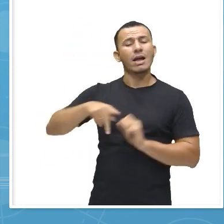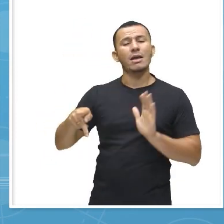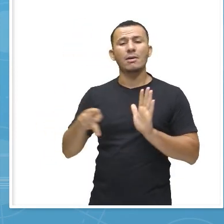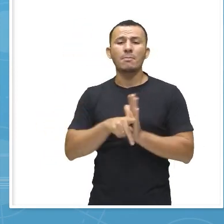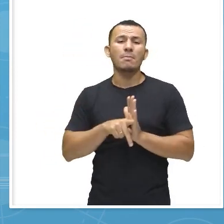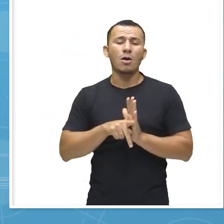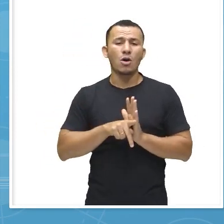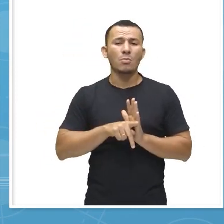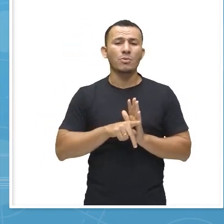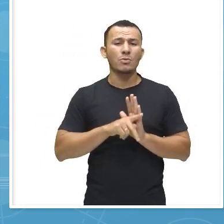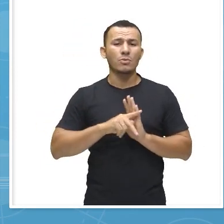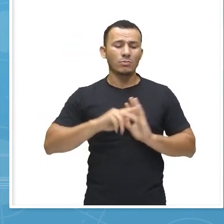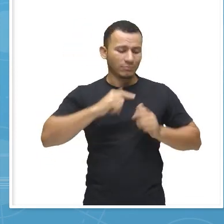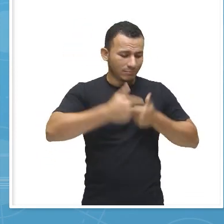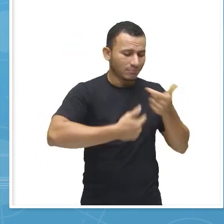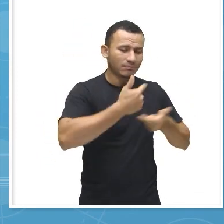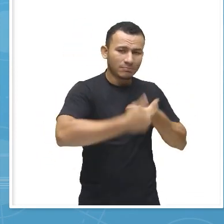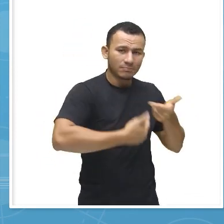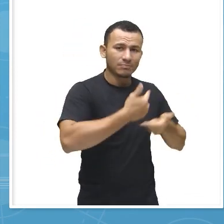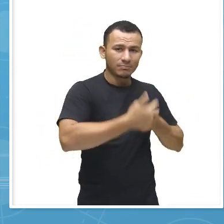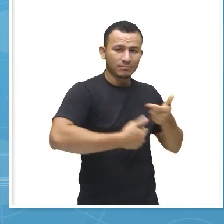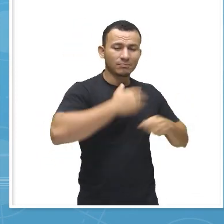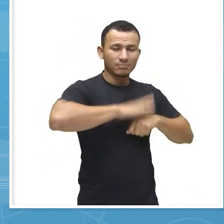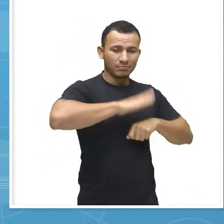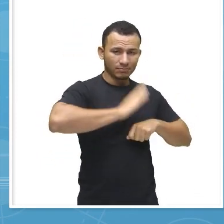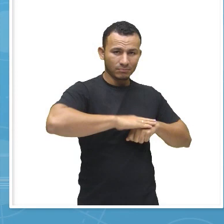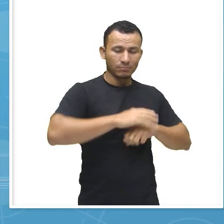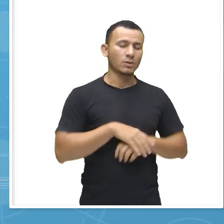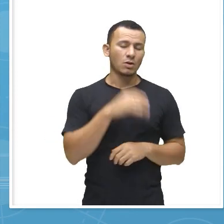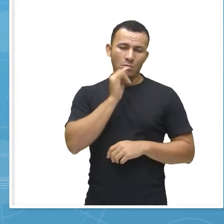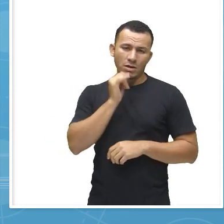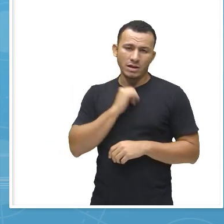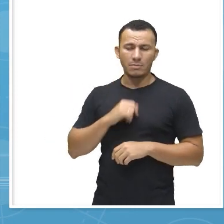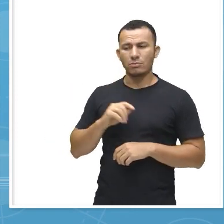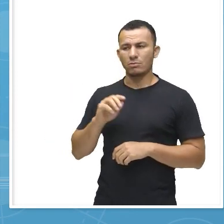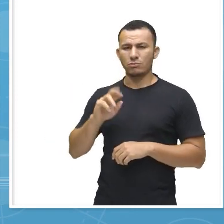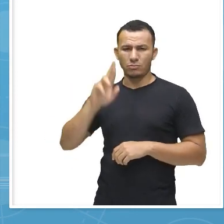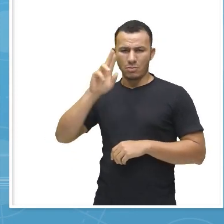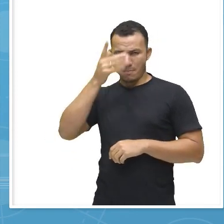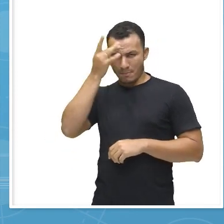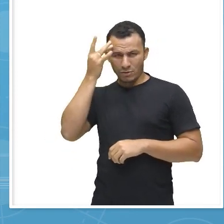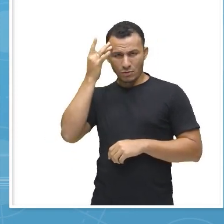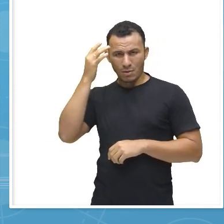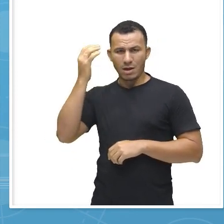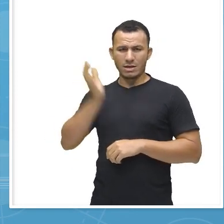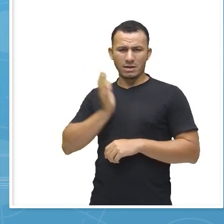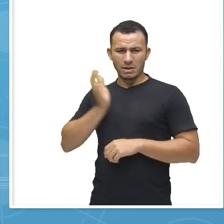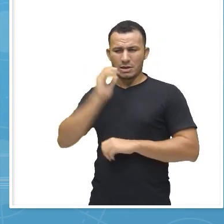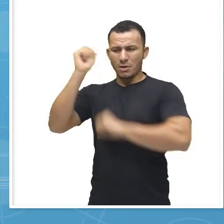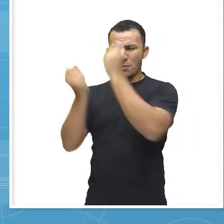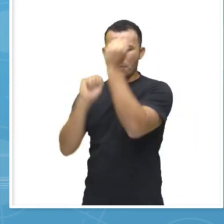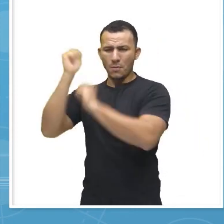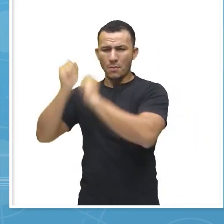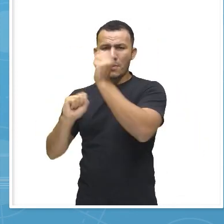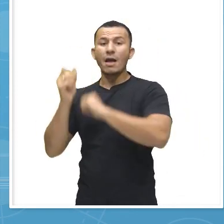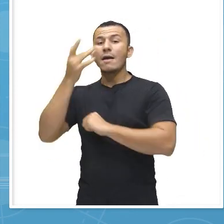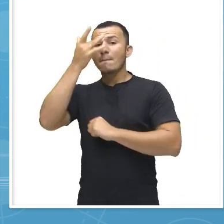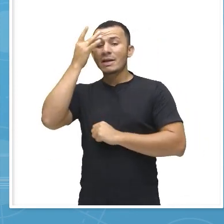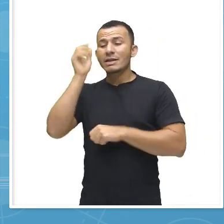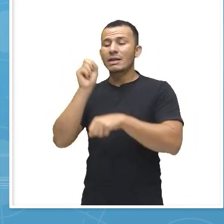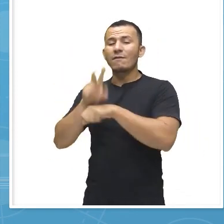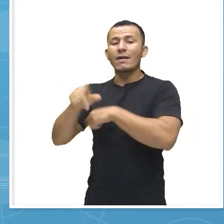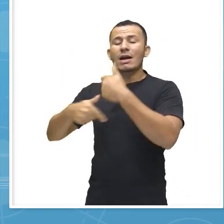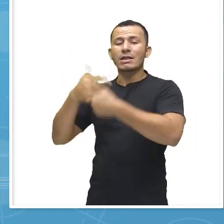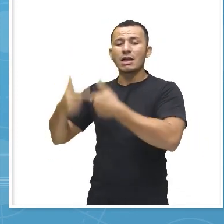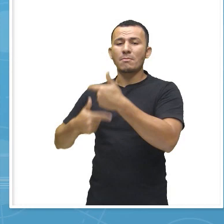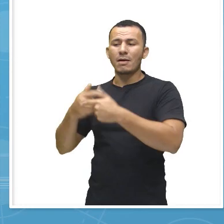venda de sua força de trabalho. Quer dizer, tem alguém muito rico ali que tem uma fábrica e tem uma mão de obra que precisa de trabalho, então eles